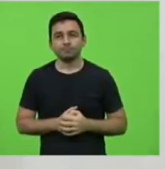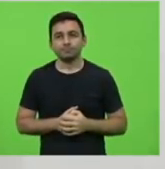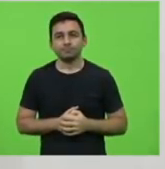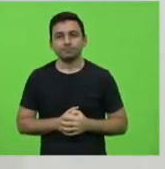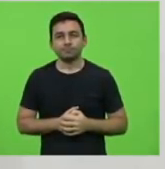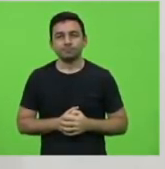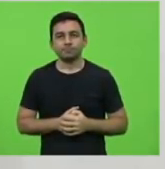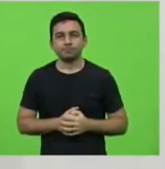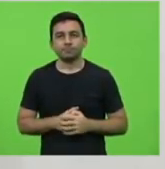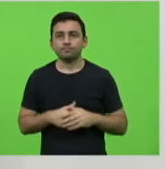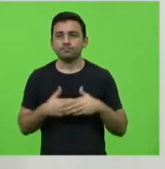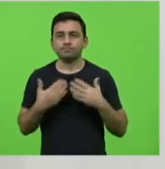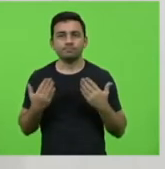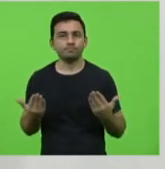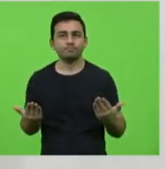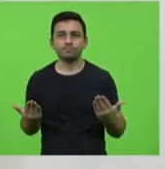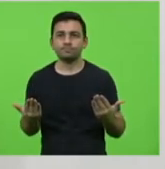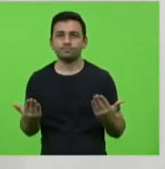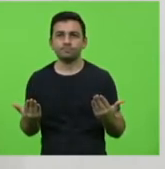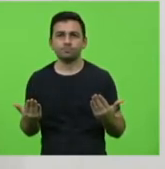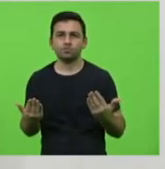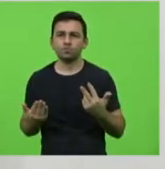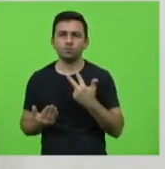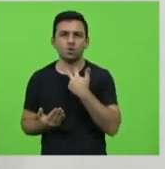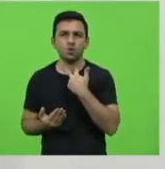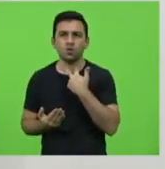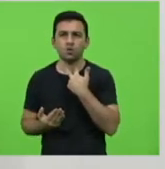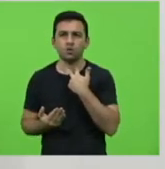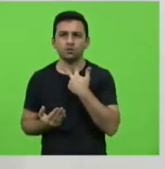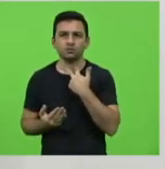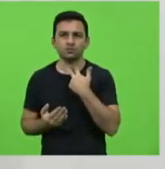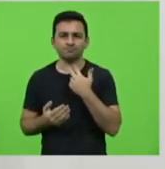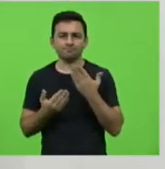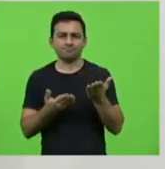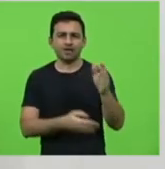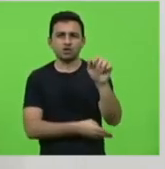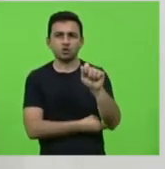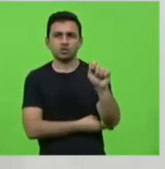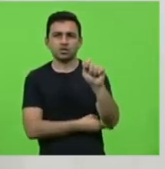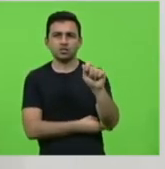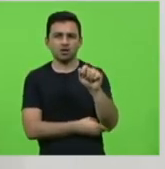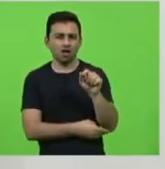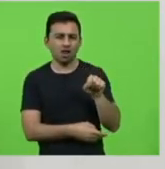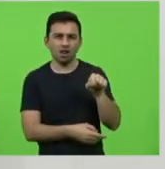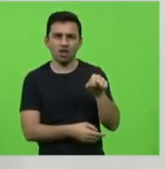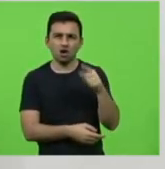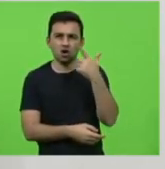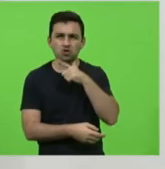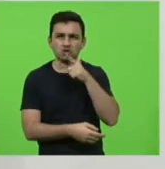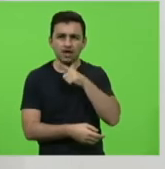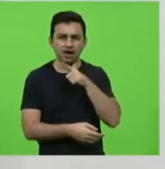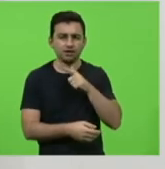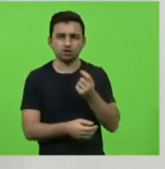Homem, não fique a serviço de uma associação que fatura em cima dos praças.